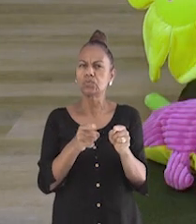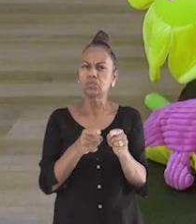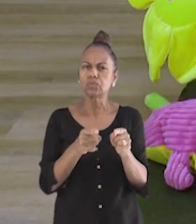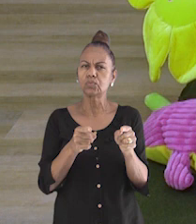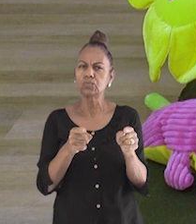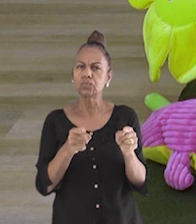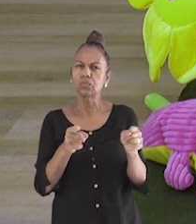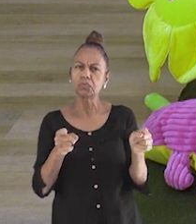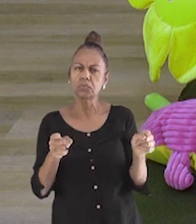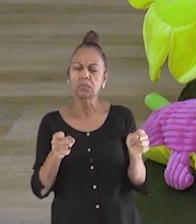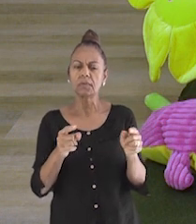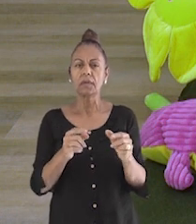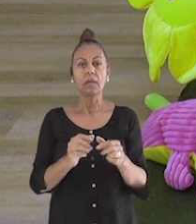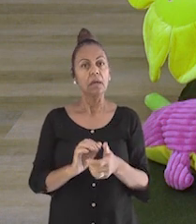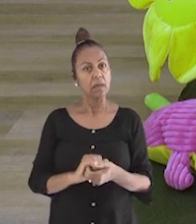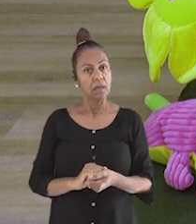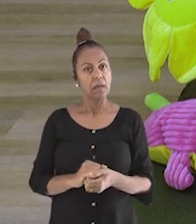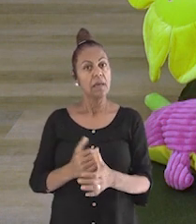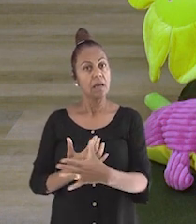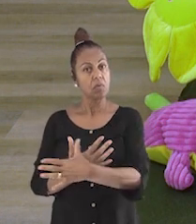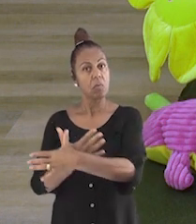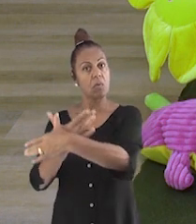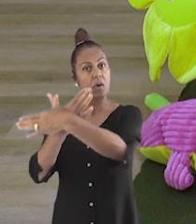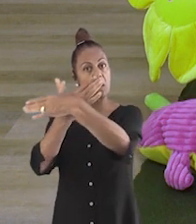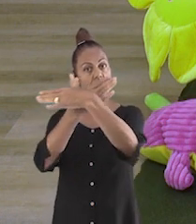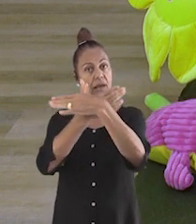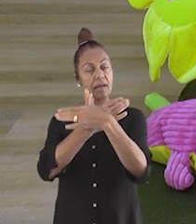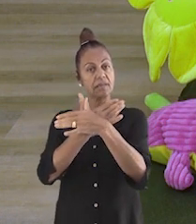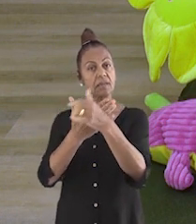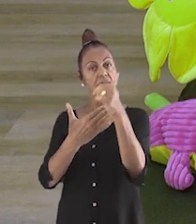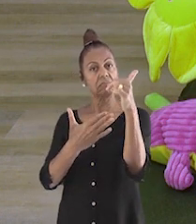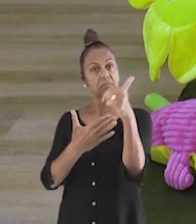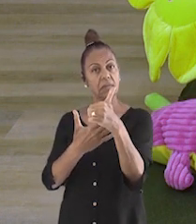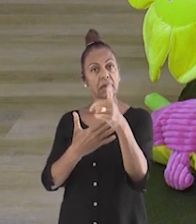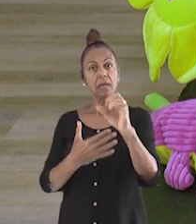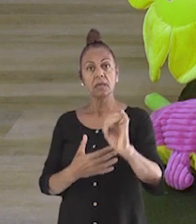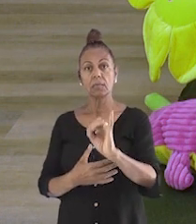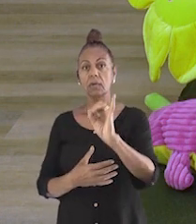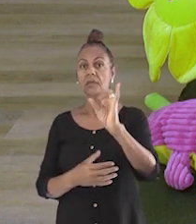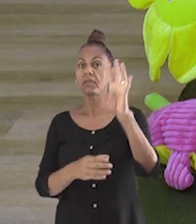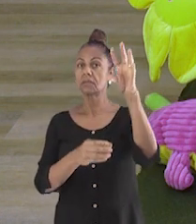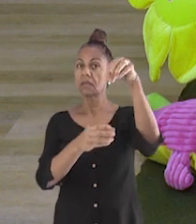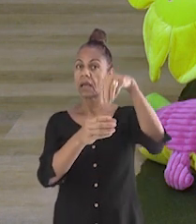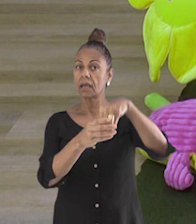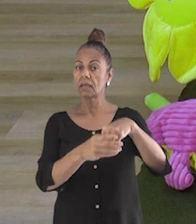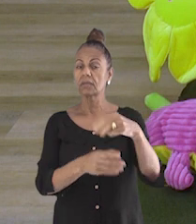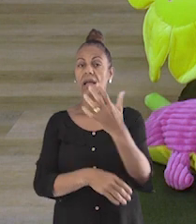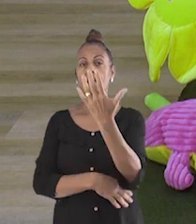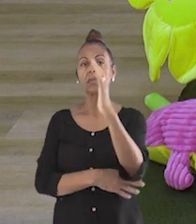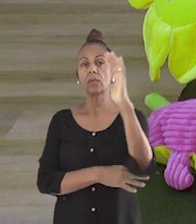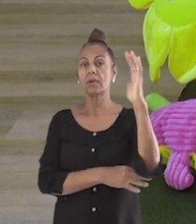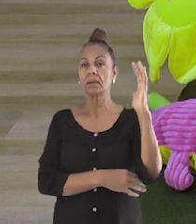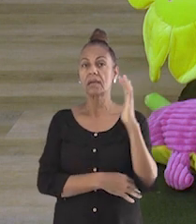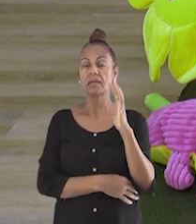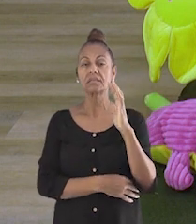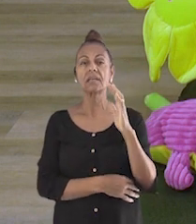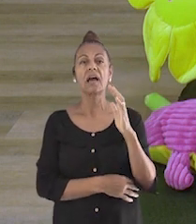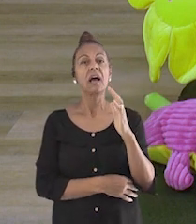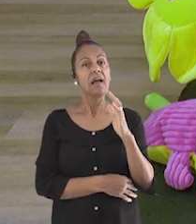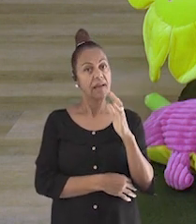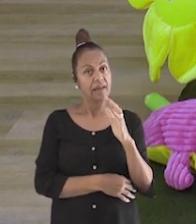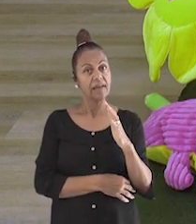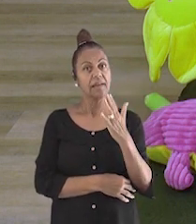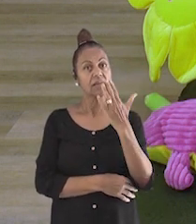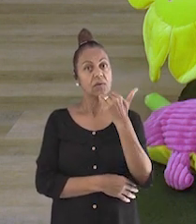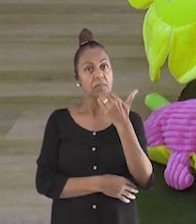borboletas desempenham uma função importante na natureza, atuando como polinizadoras,